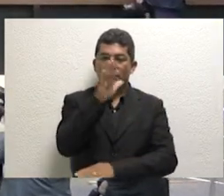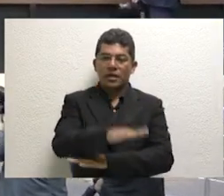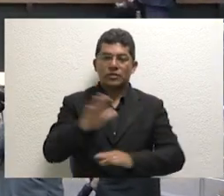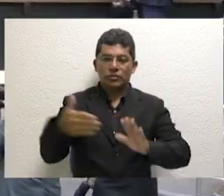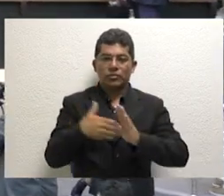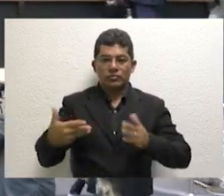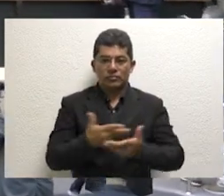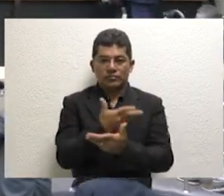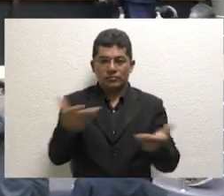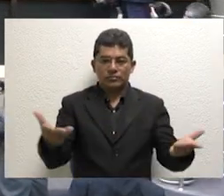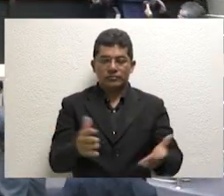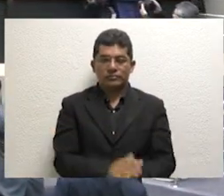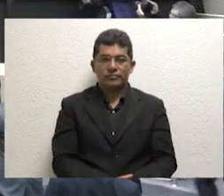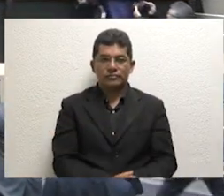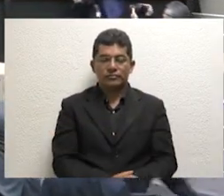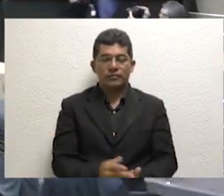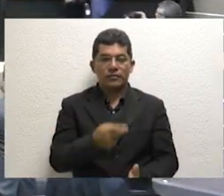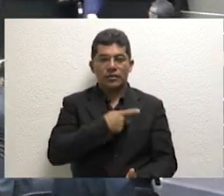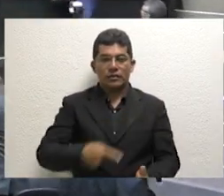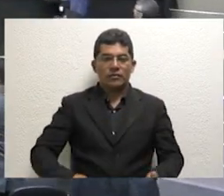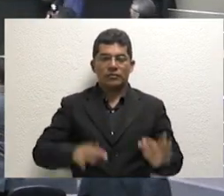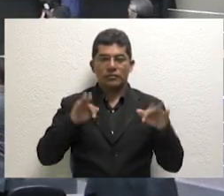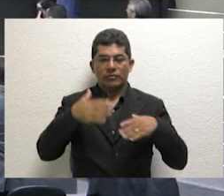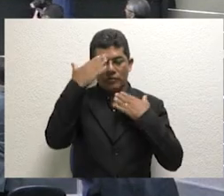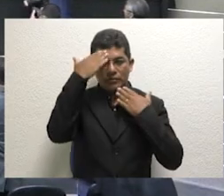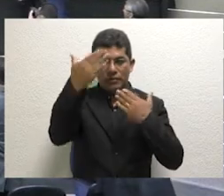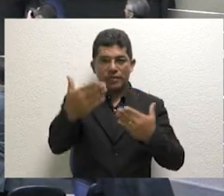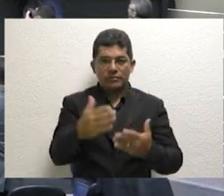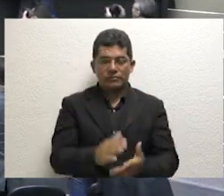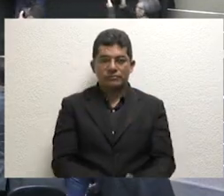todos e essa reunião está encerrada muito obrigado